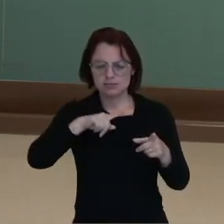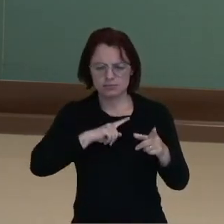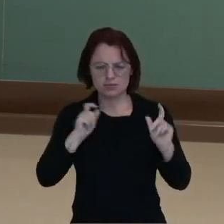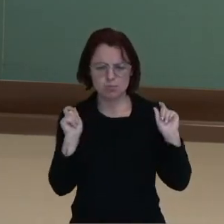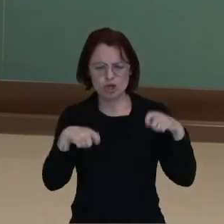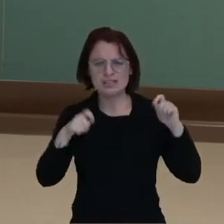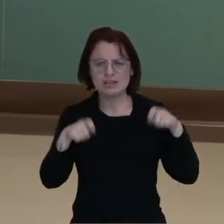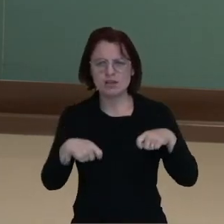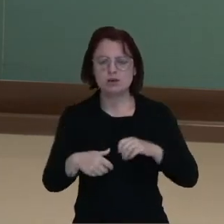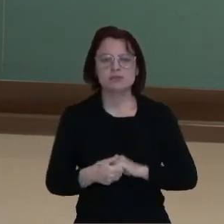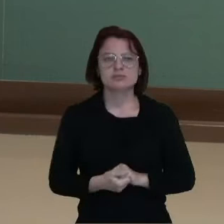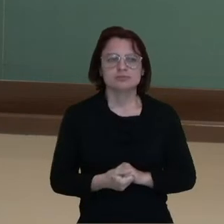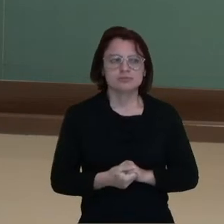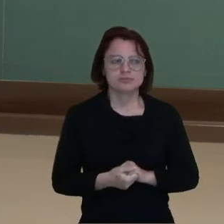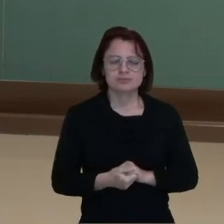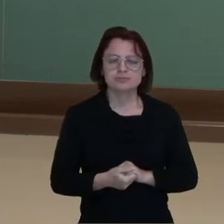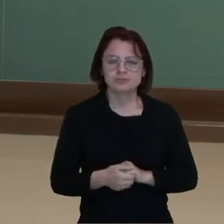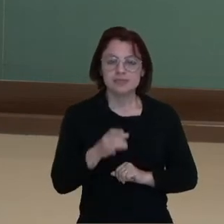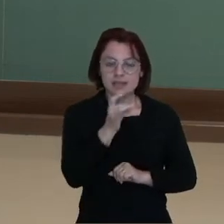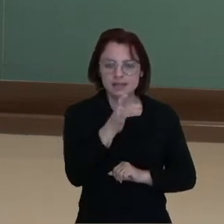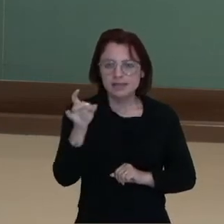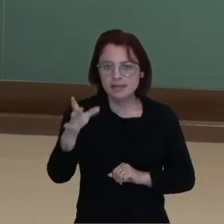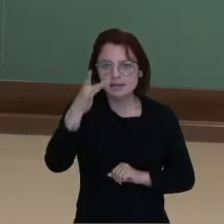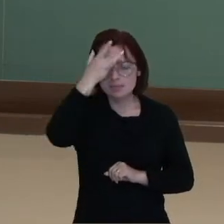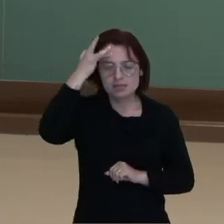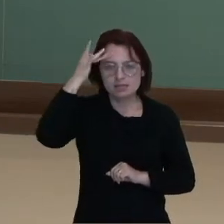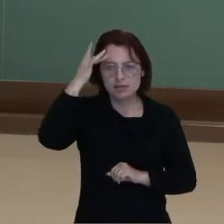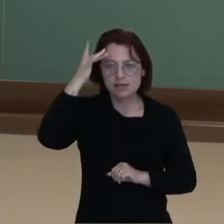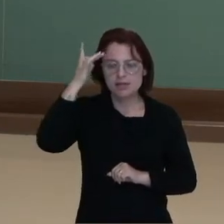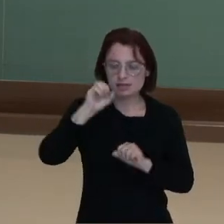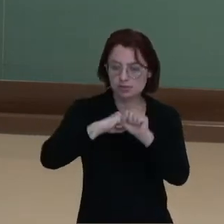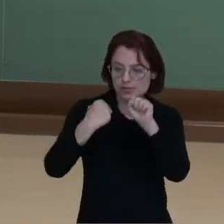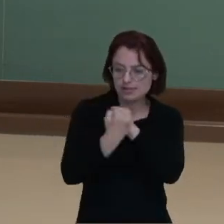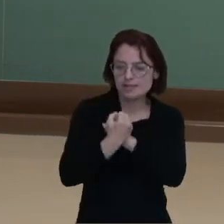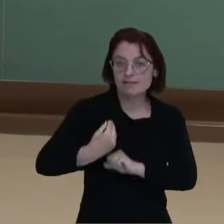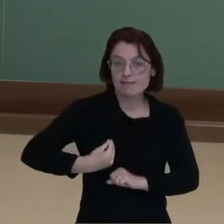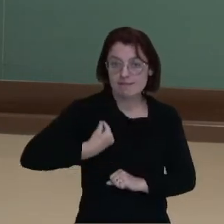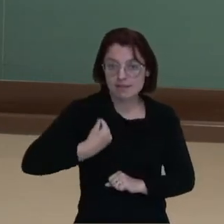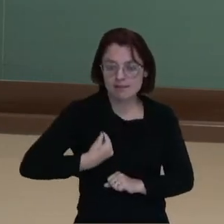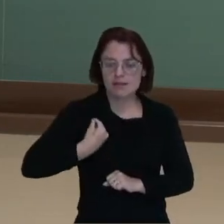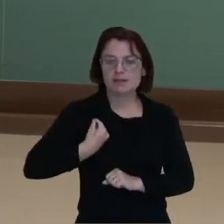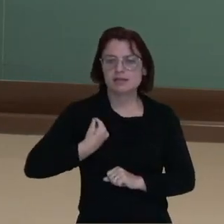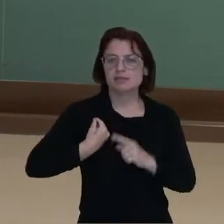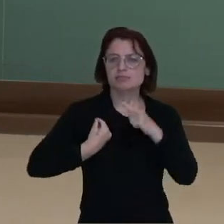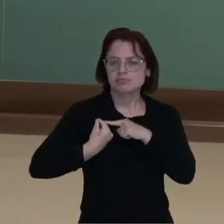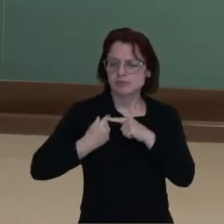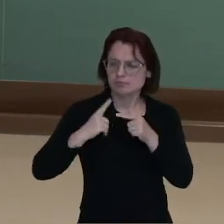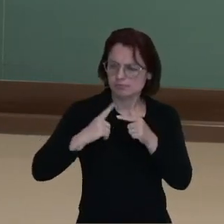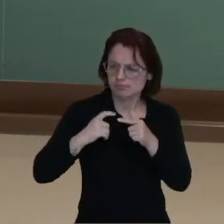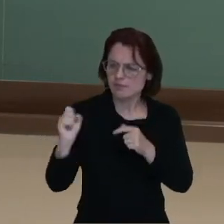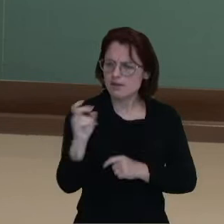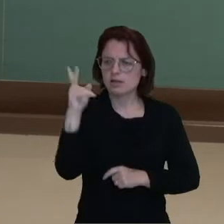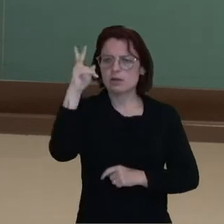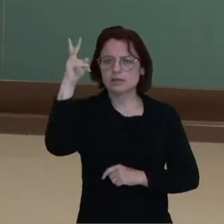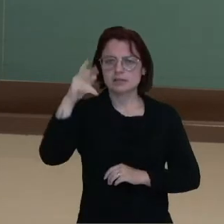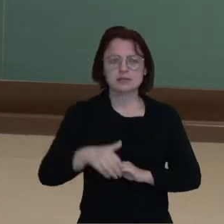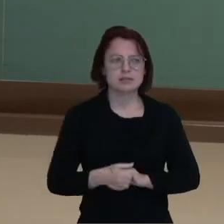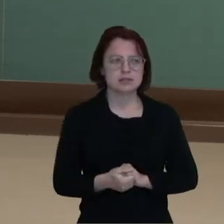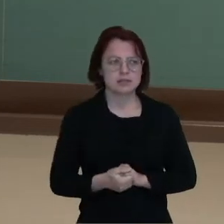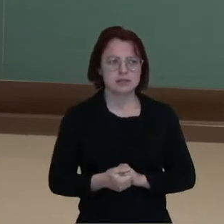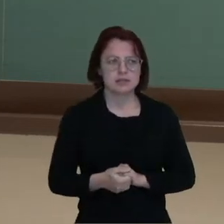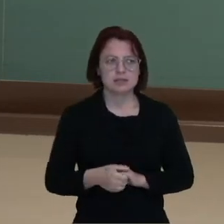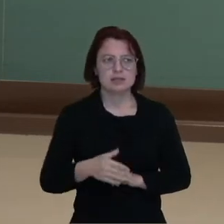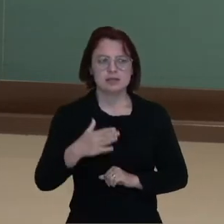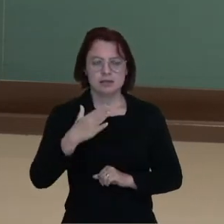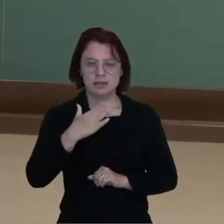acha possível que cada um na sociedade viva seguindo só os seus valores? Né? Não, eu,